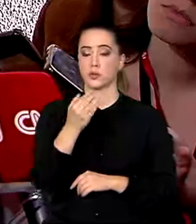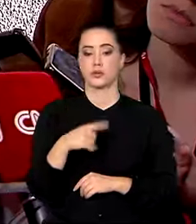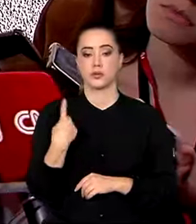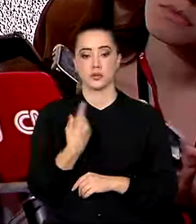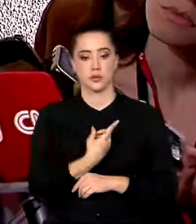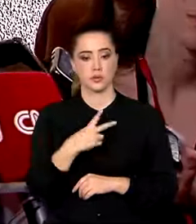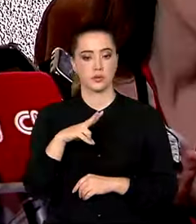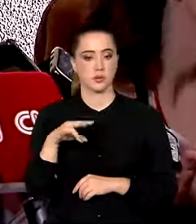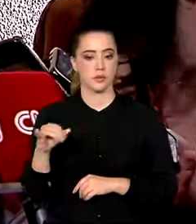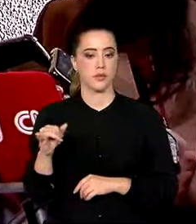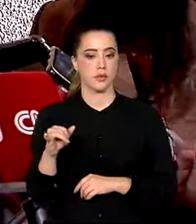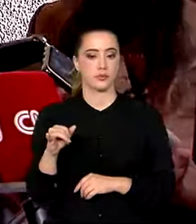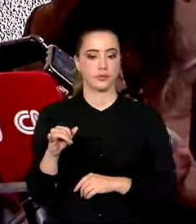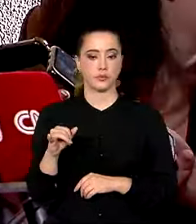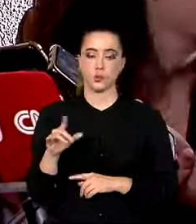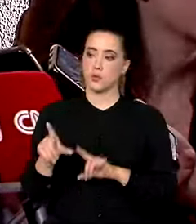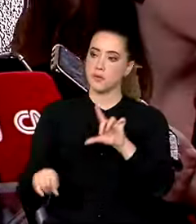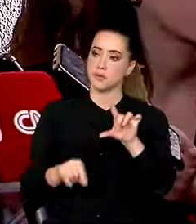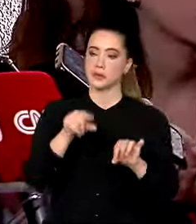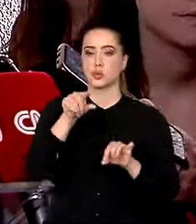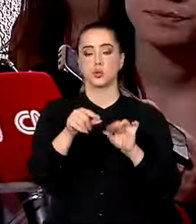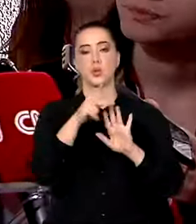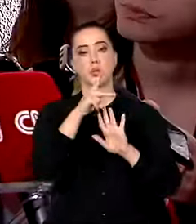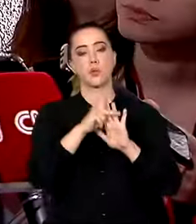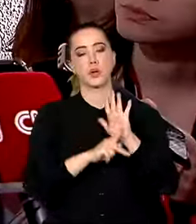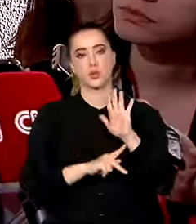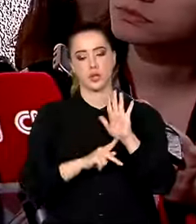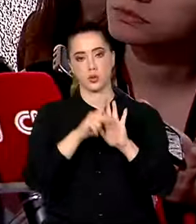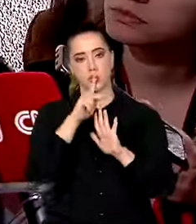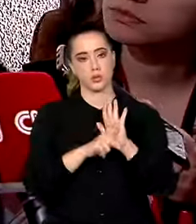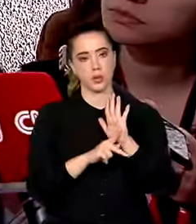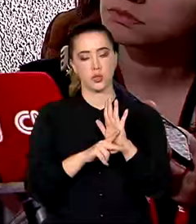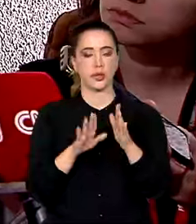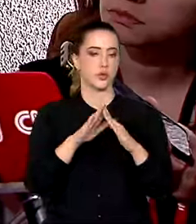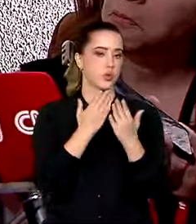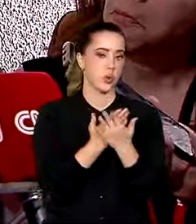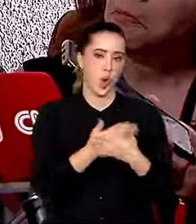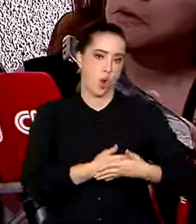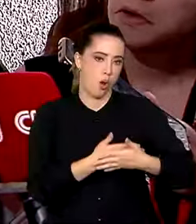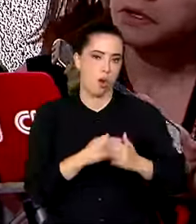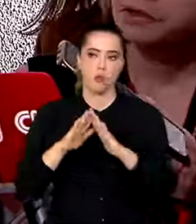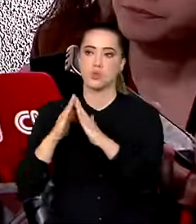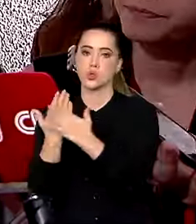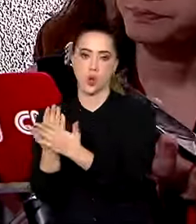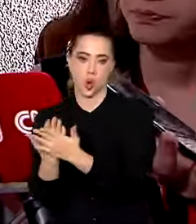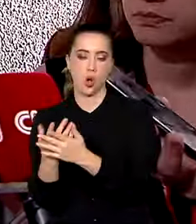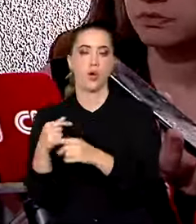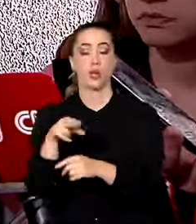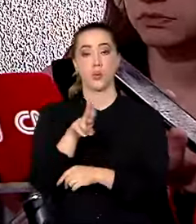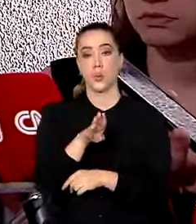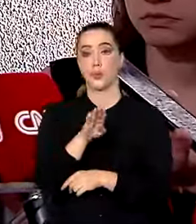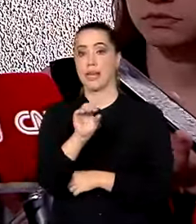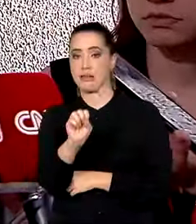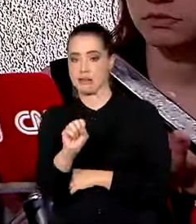nós devemos fazer a seleção dos projetos. São projetos de creche, escolas, unidades básicas de